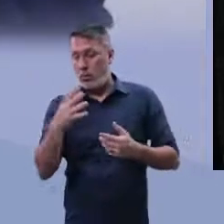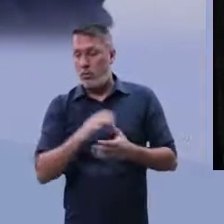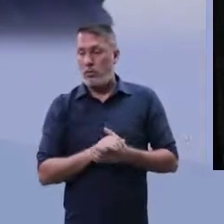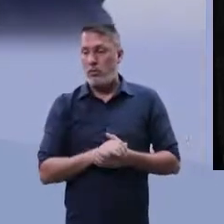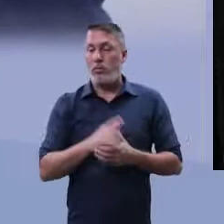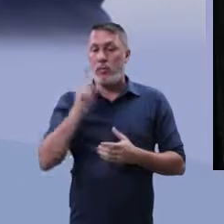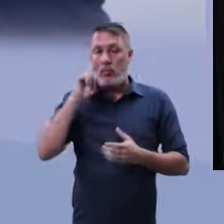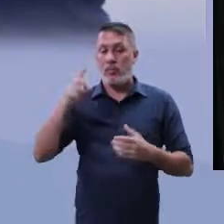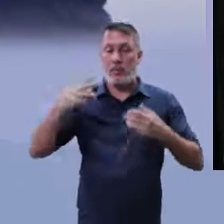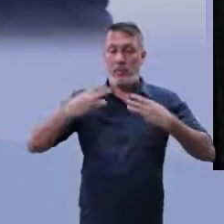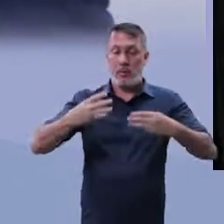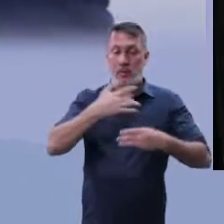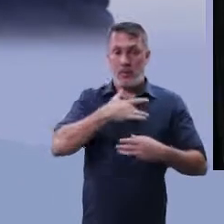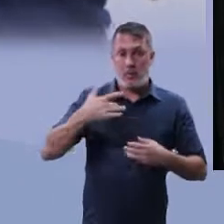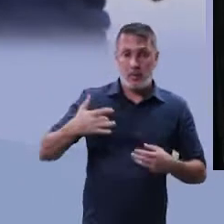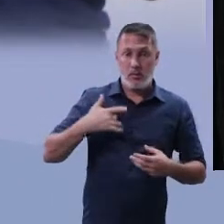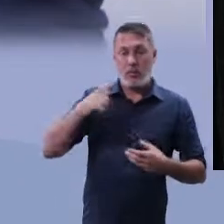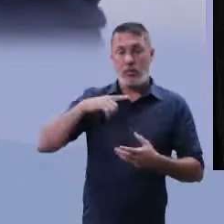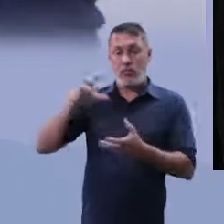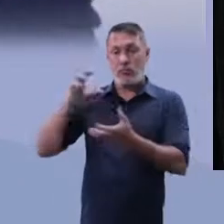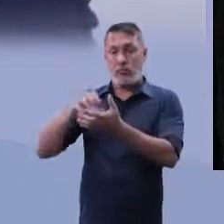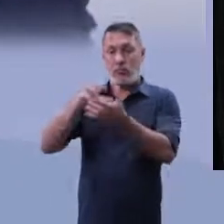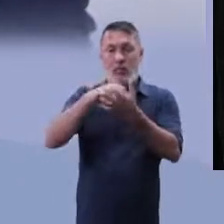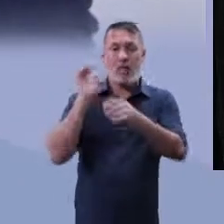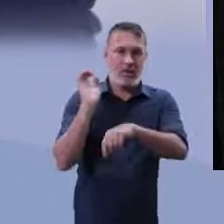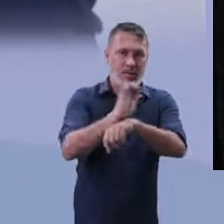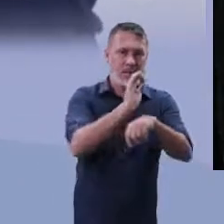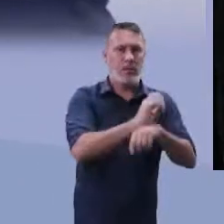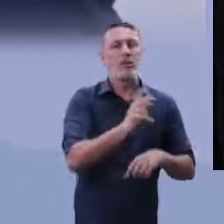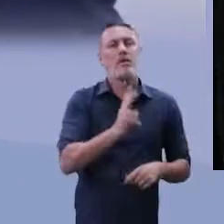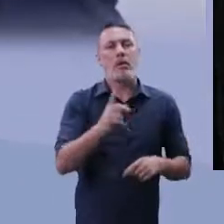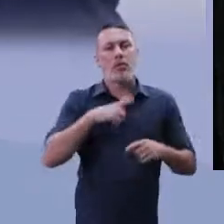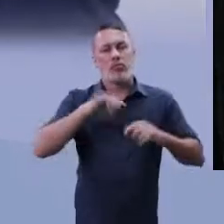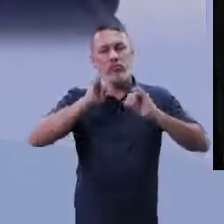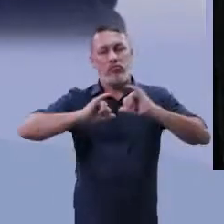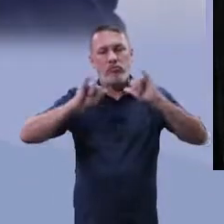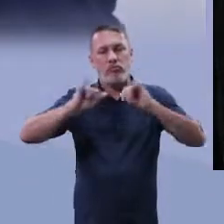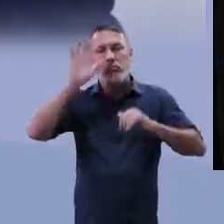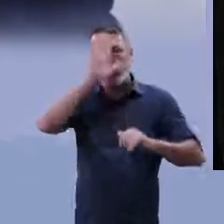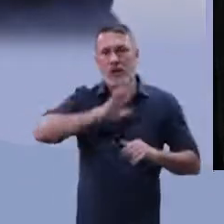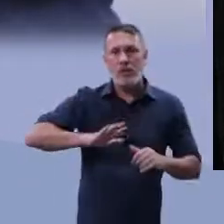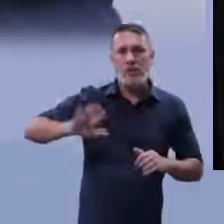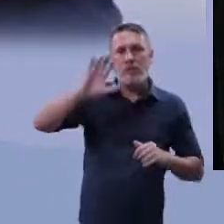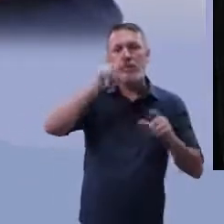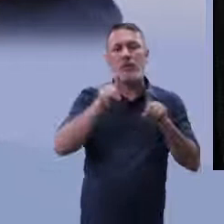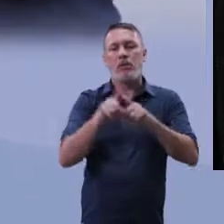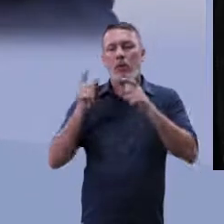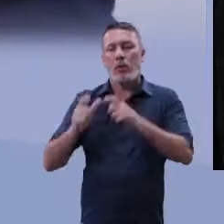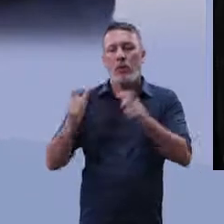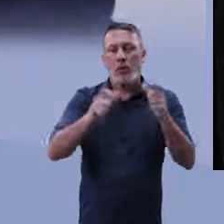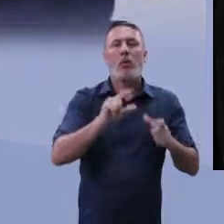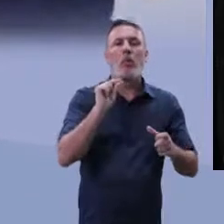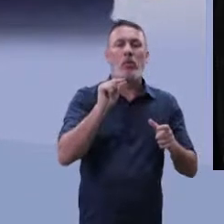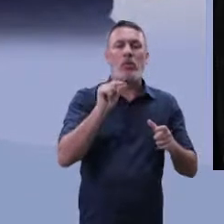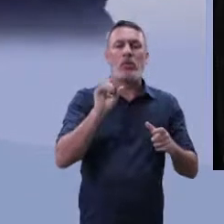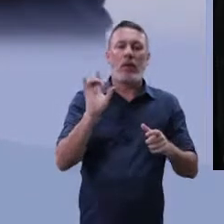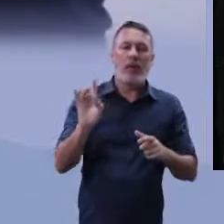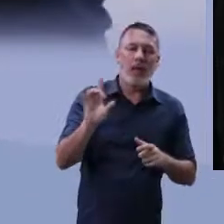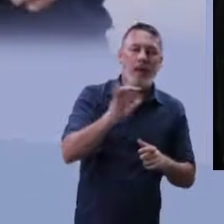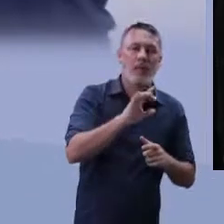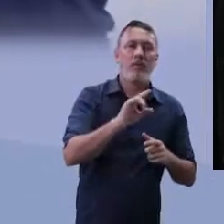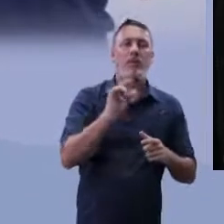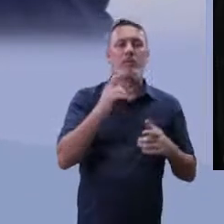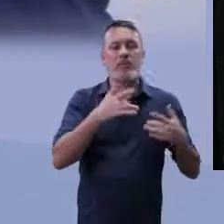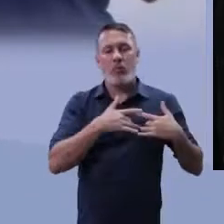Enem de 2014. O Ministério da Saúde e as unidades federadas promovem frequentemente campanhas nacionais e locais de